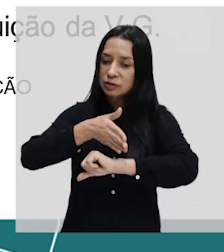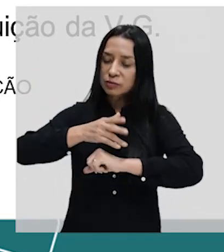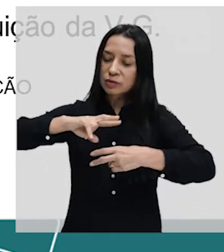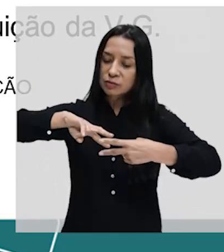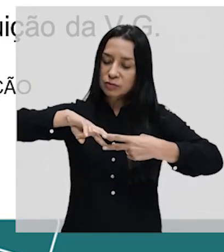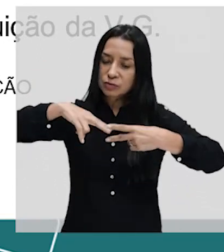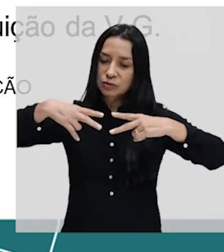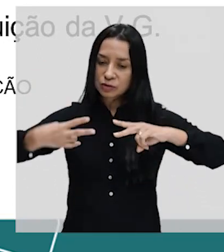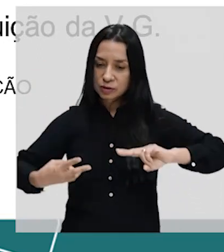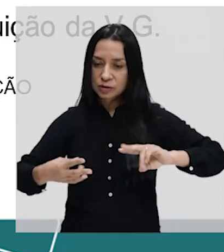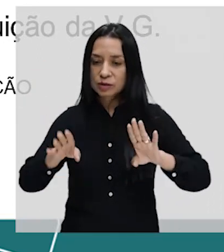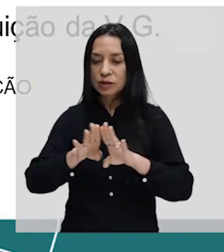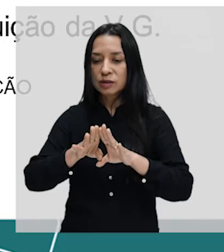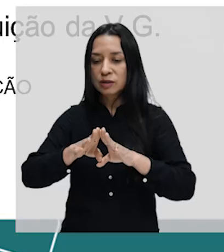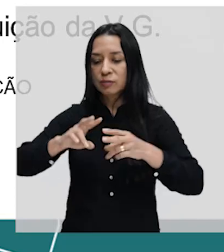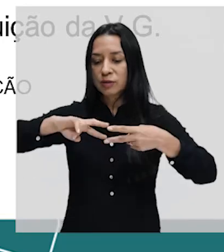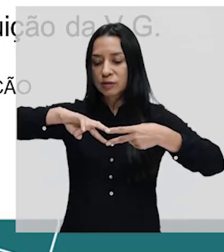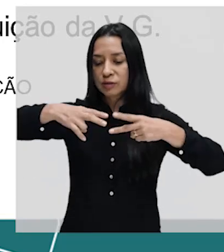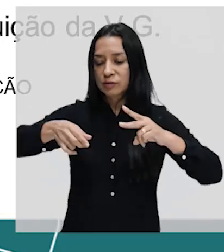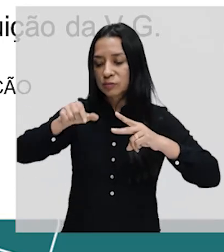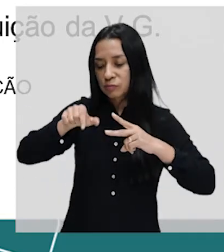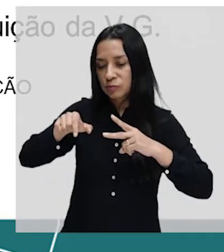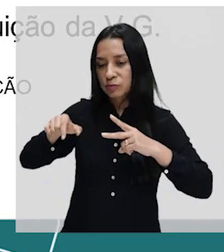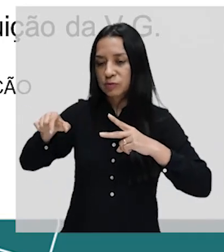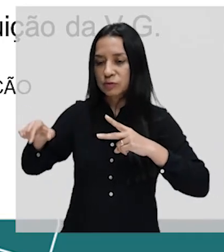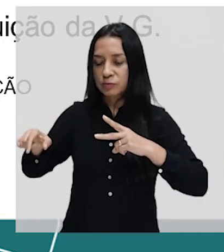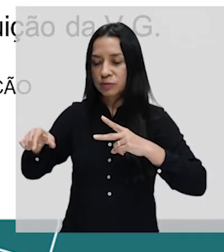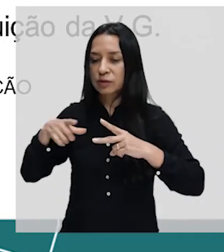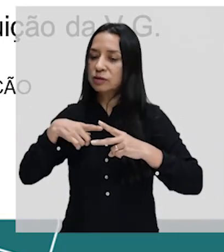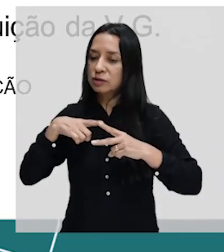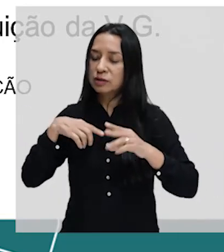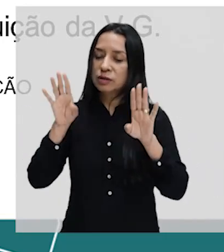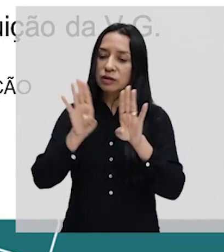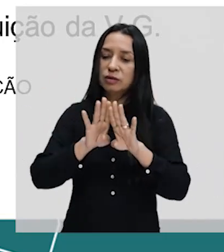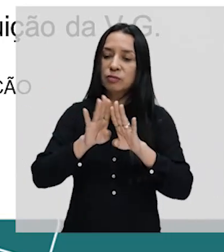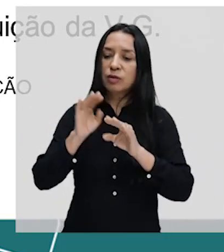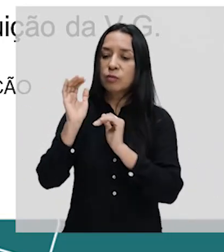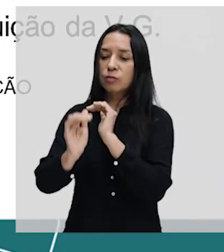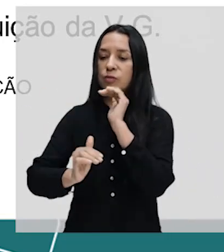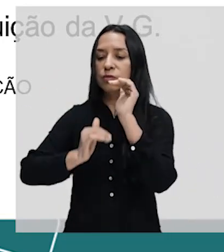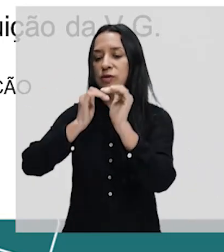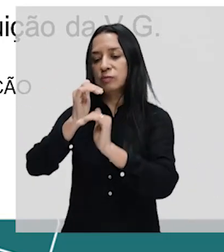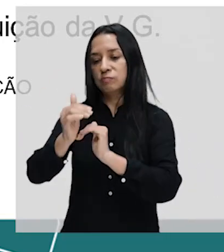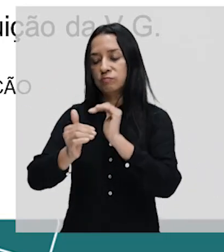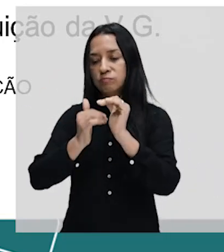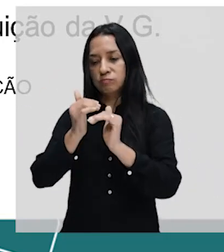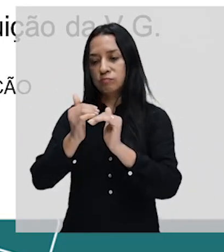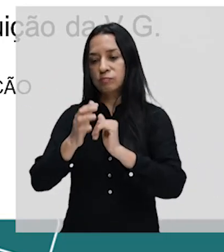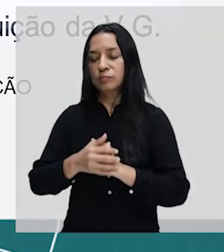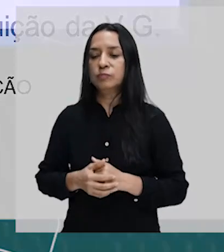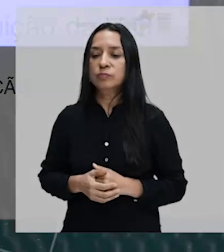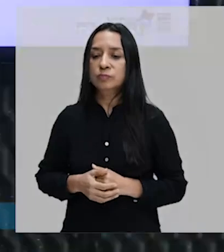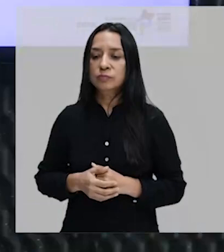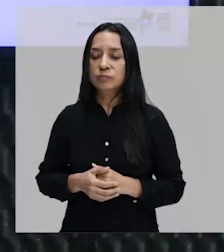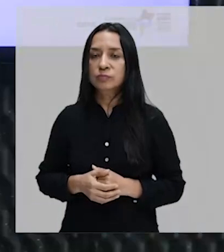aqui, na frequência gênica e genotípica, vai ter também o processo de evolução.